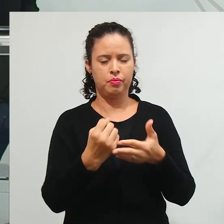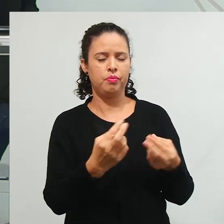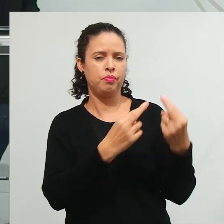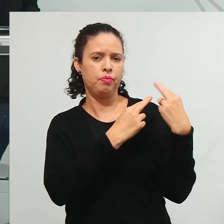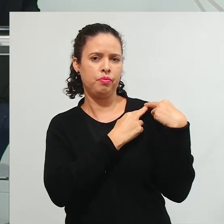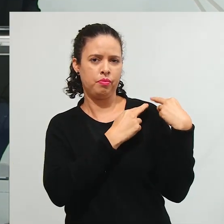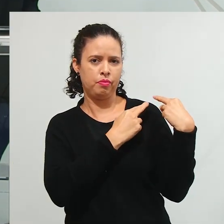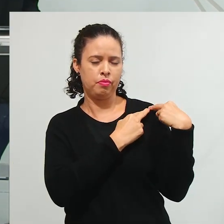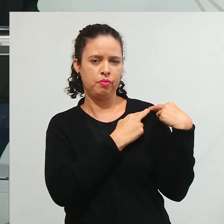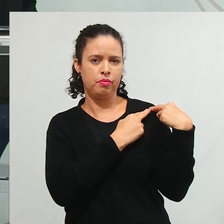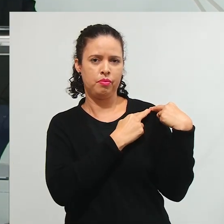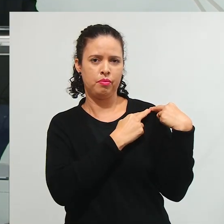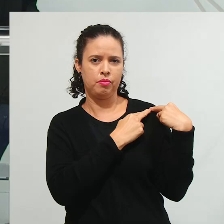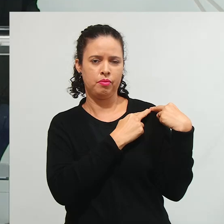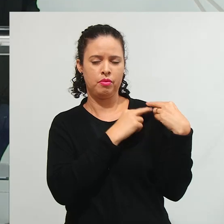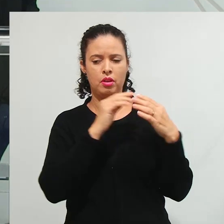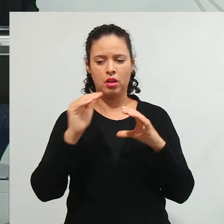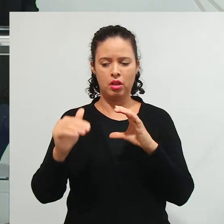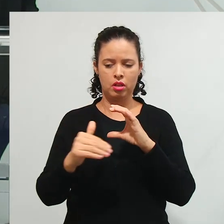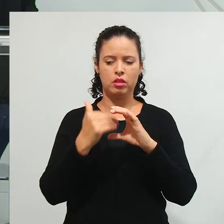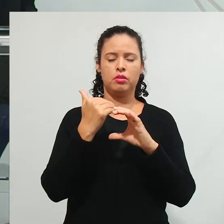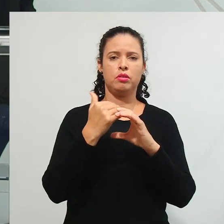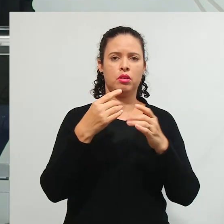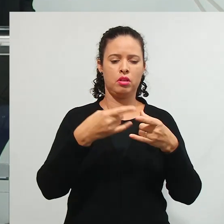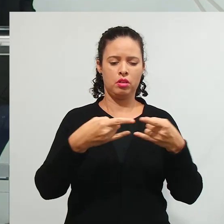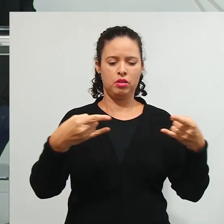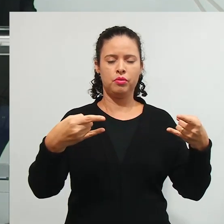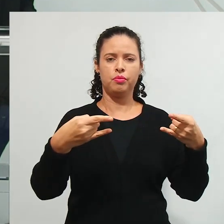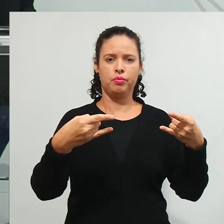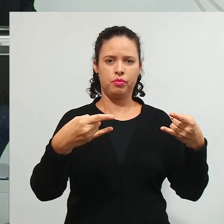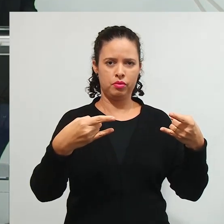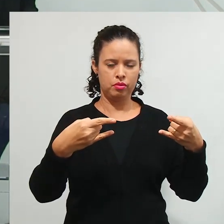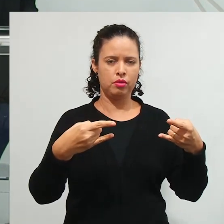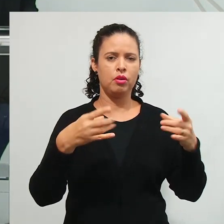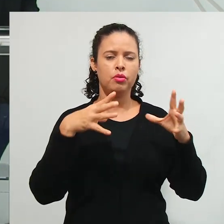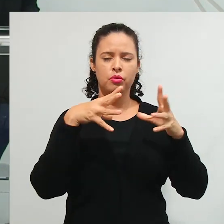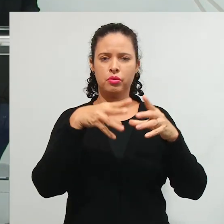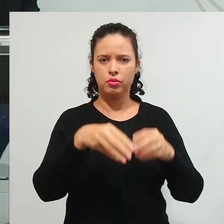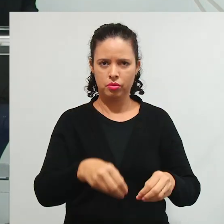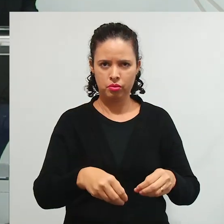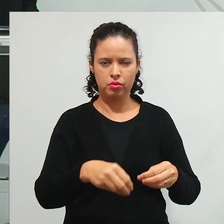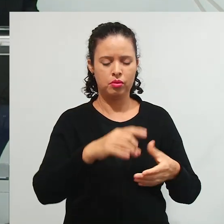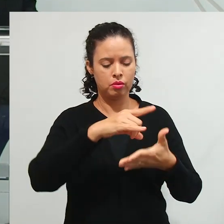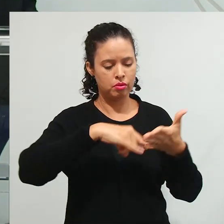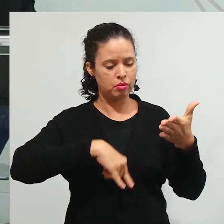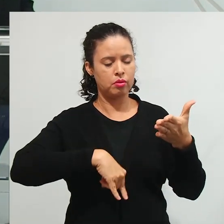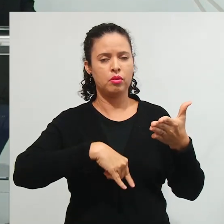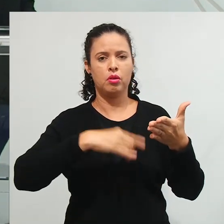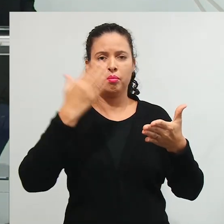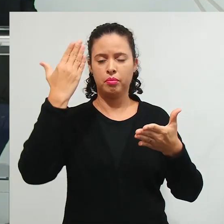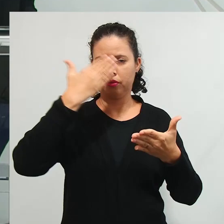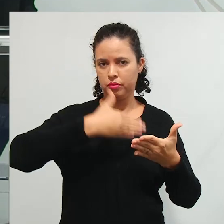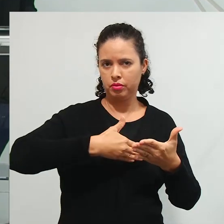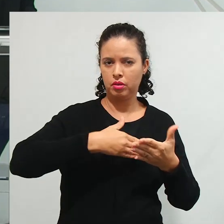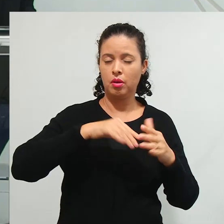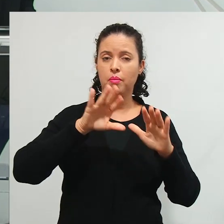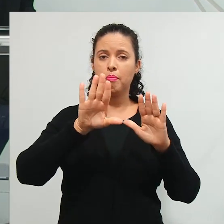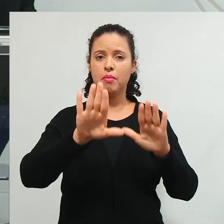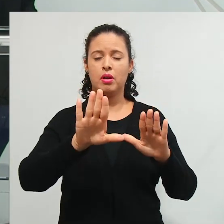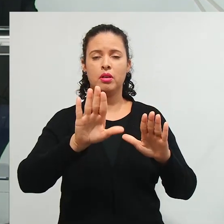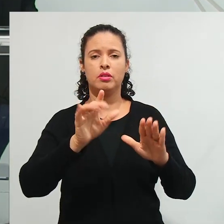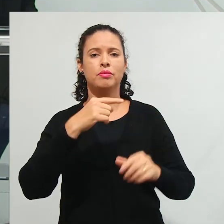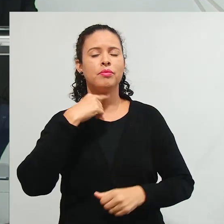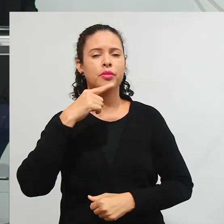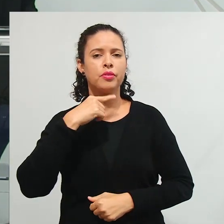contrato que ele recebeu as notas fiscais, toda a documentação comprovatória, mas